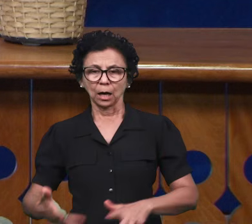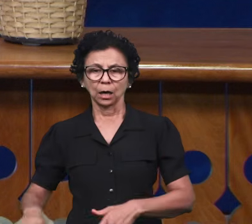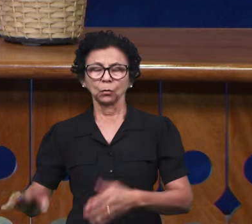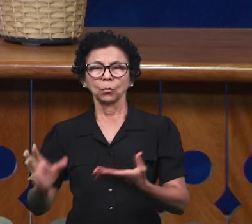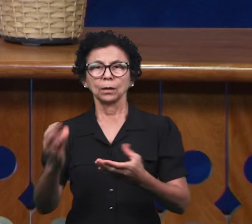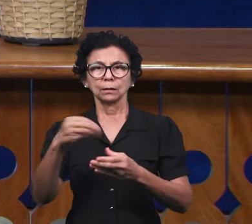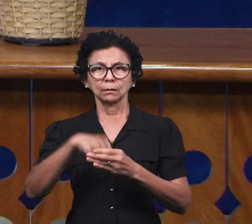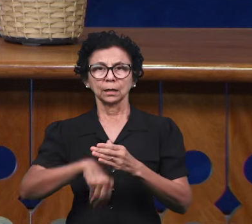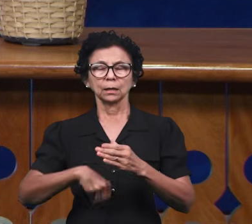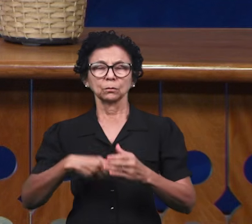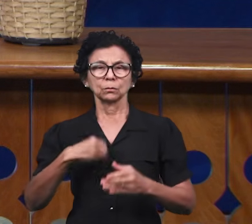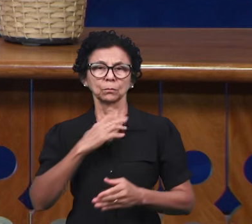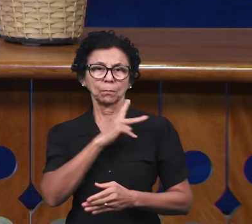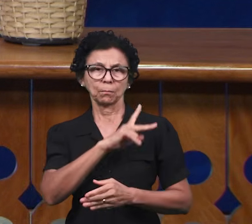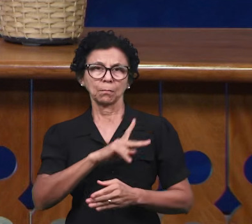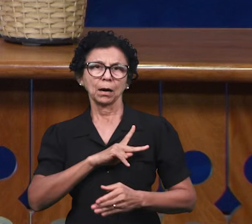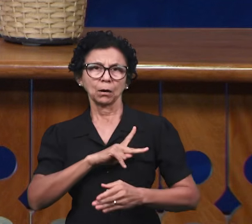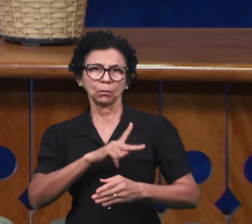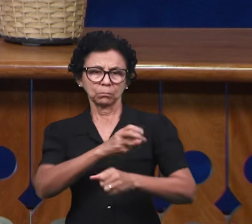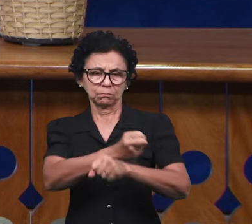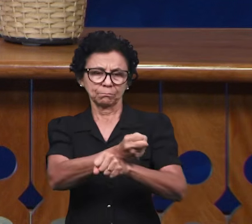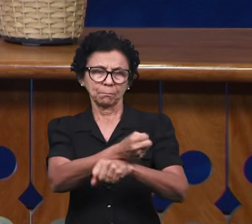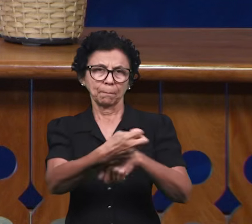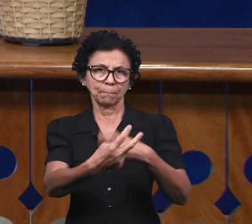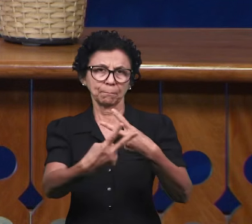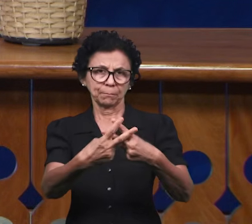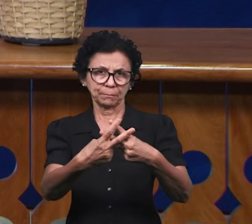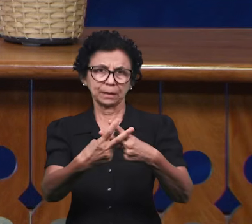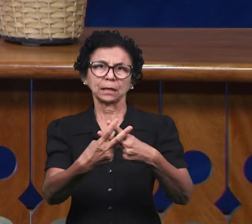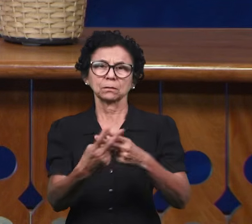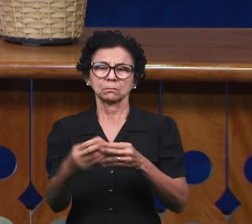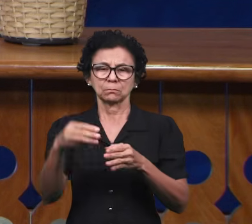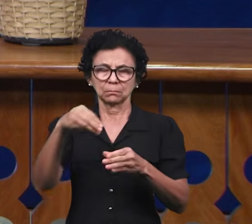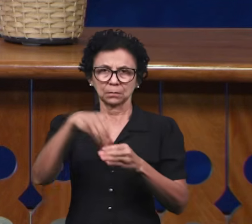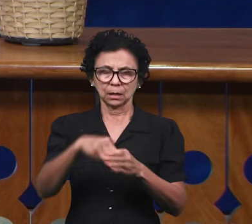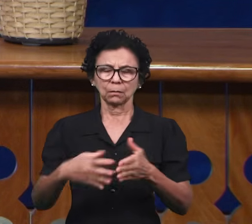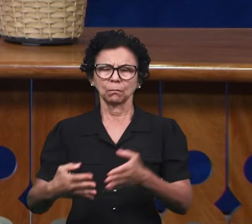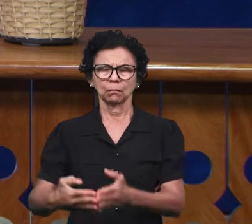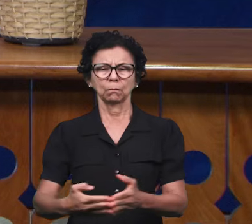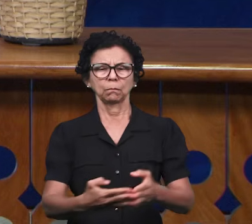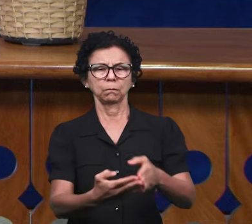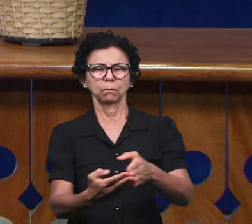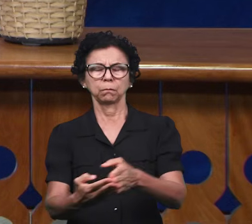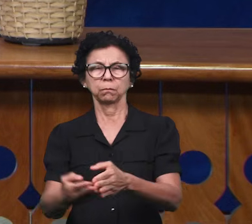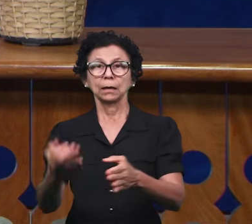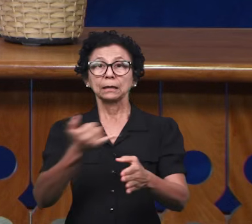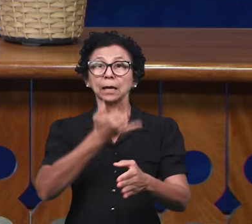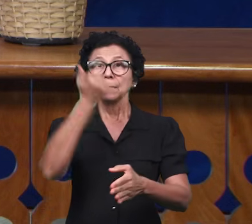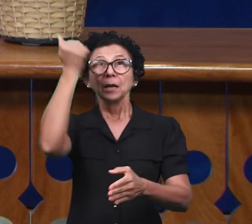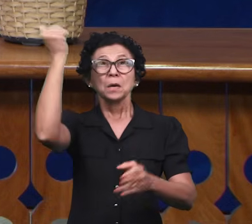apresentado a César, e ali se levanta uma grande tempestade, e